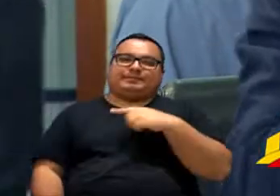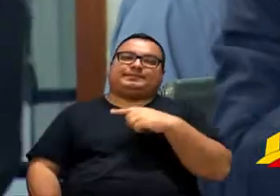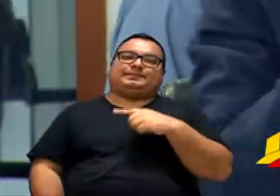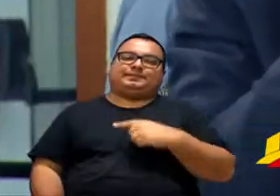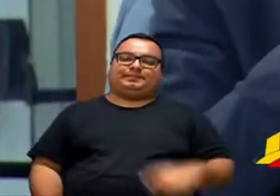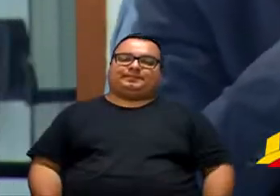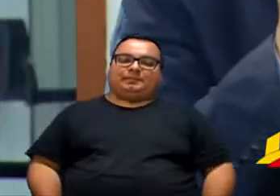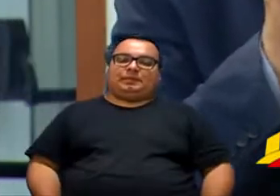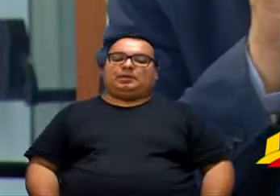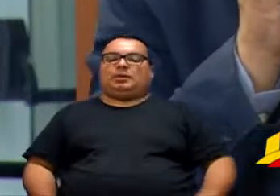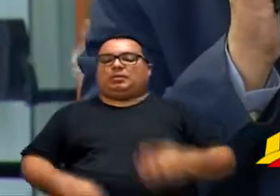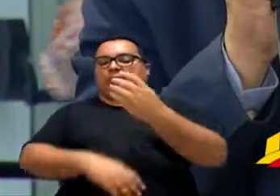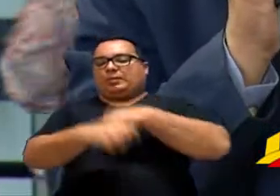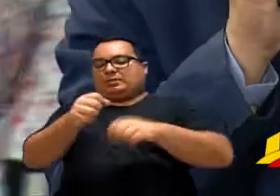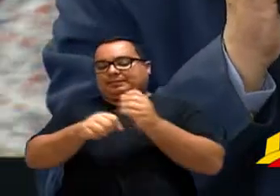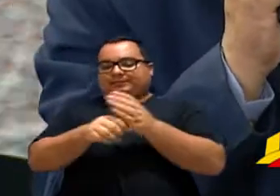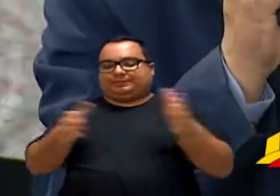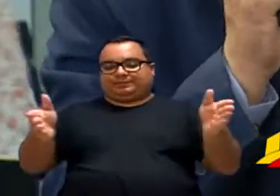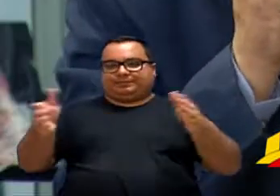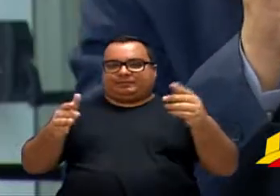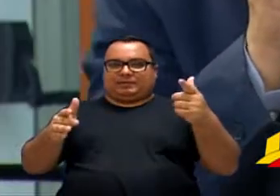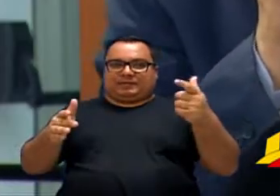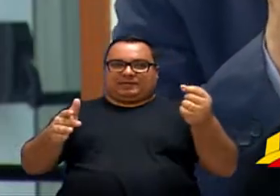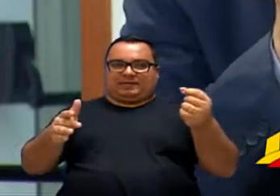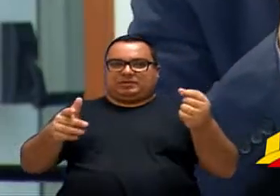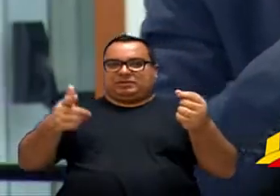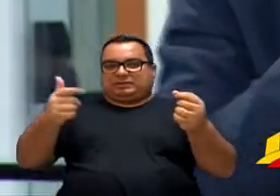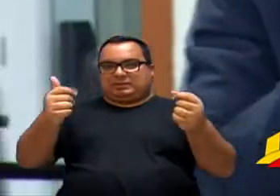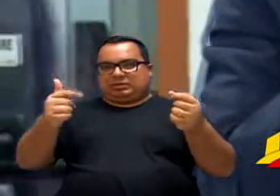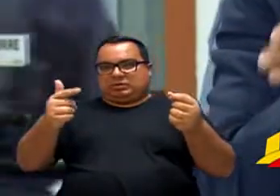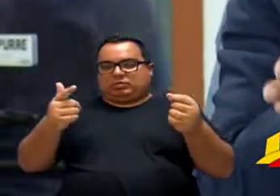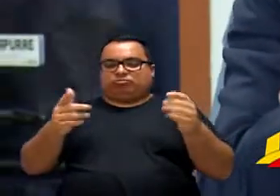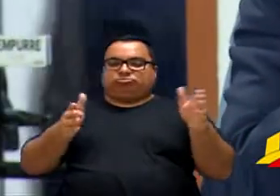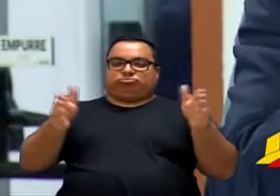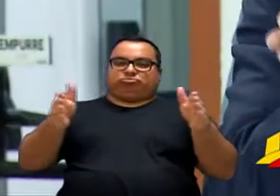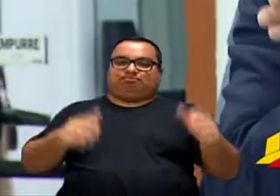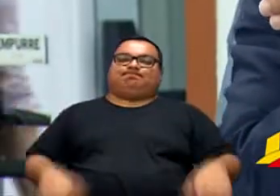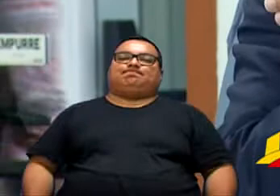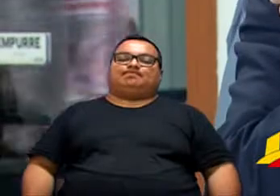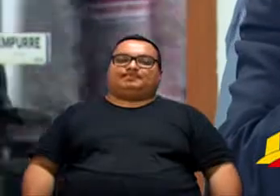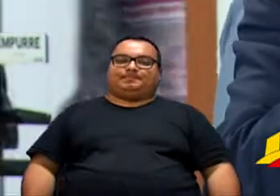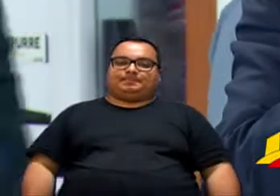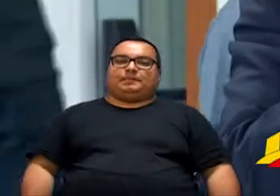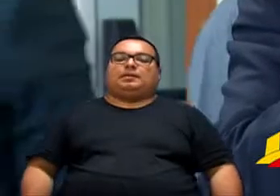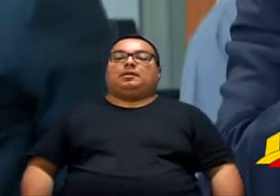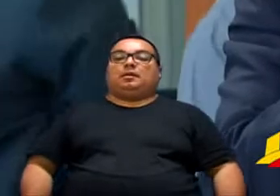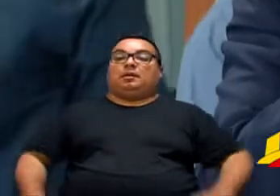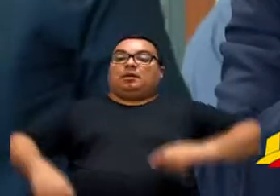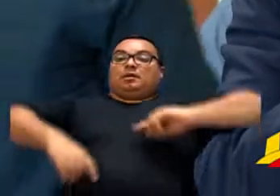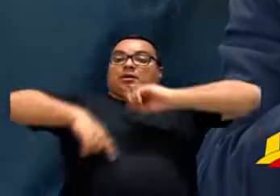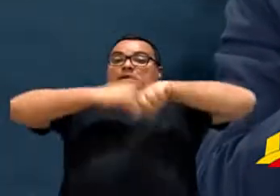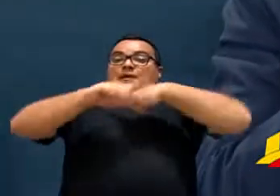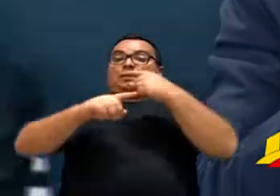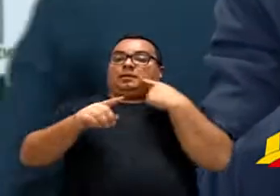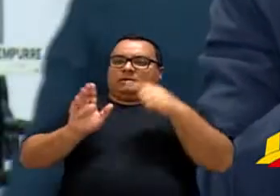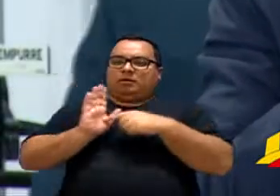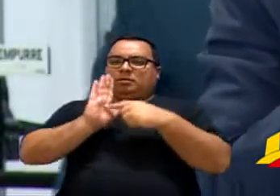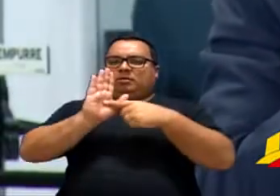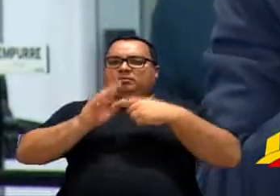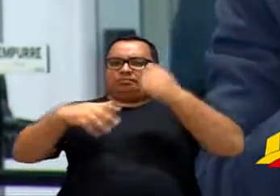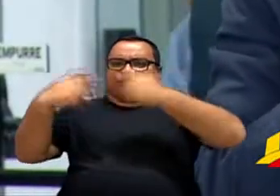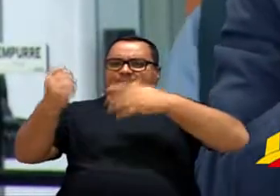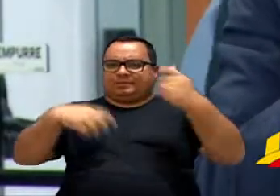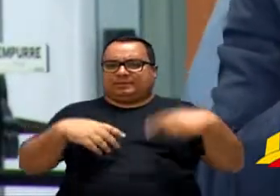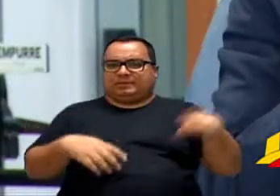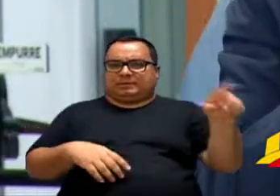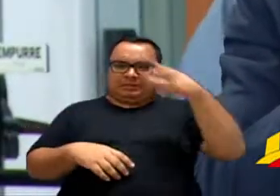que foi o início da inauguração da Estação eh e Eu até comentei sobre isso né apresentação que nós tivemos agora que a prefeitura eu acho que